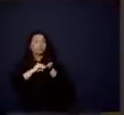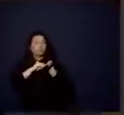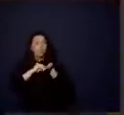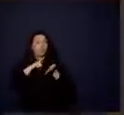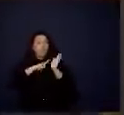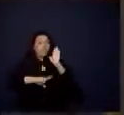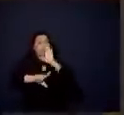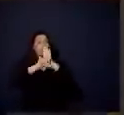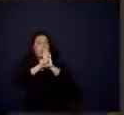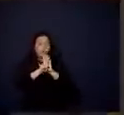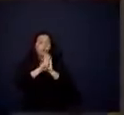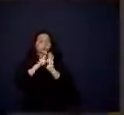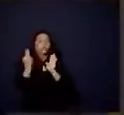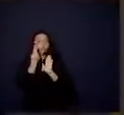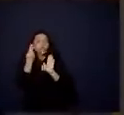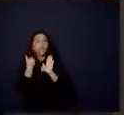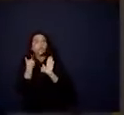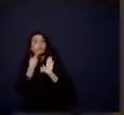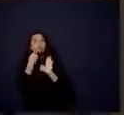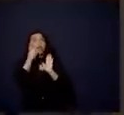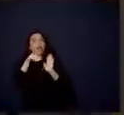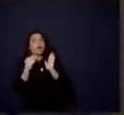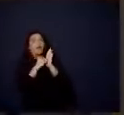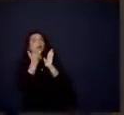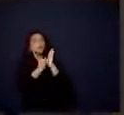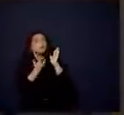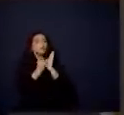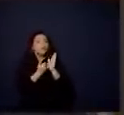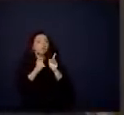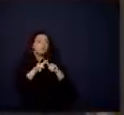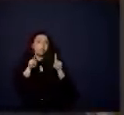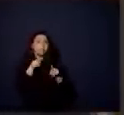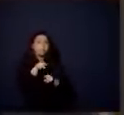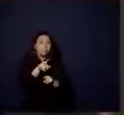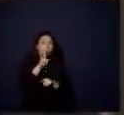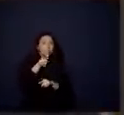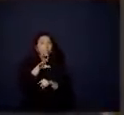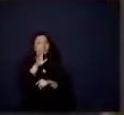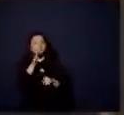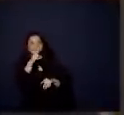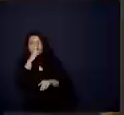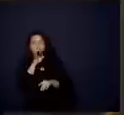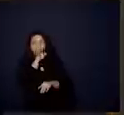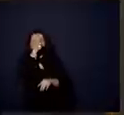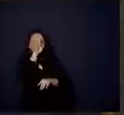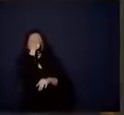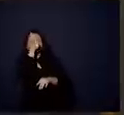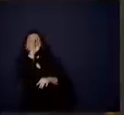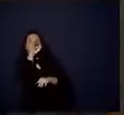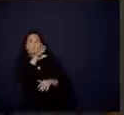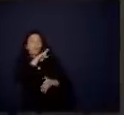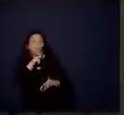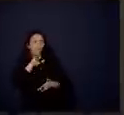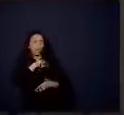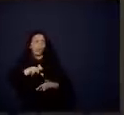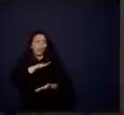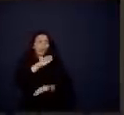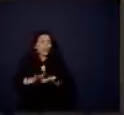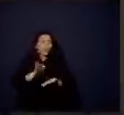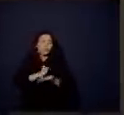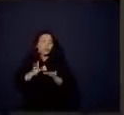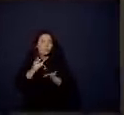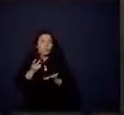manda publicar na Nota Fiscal a carga tributária estimada posso dizer que ele é um chute tá literalmente não tem nada a ver com com